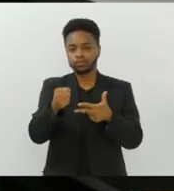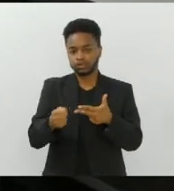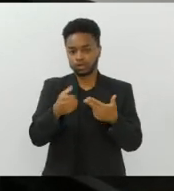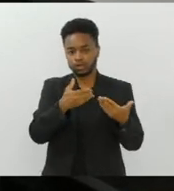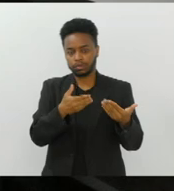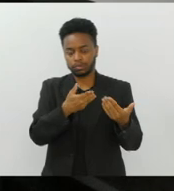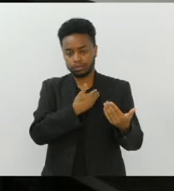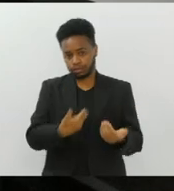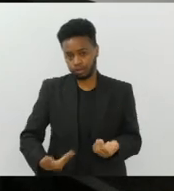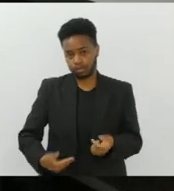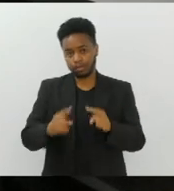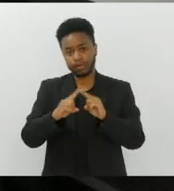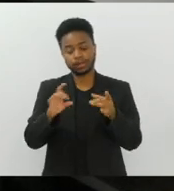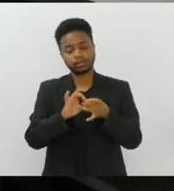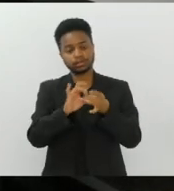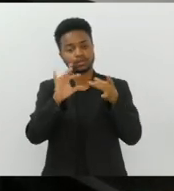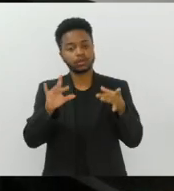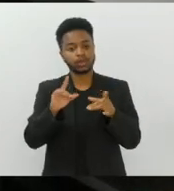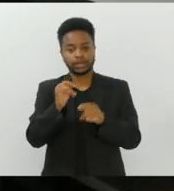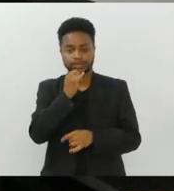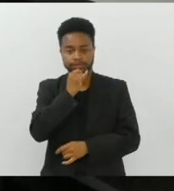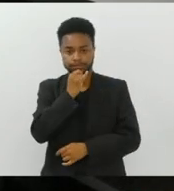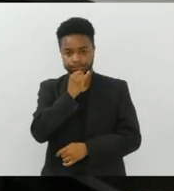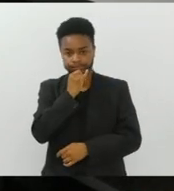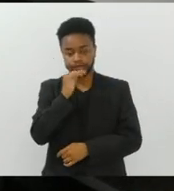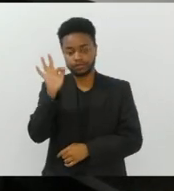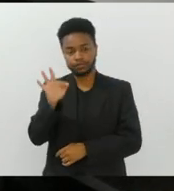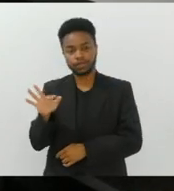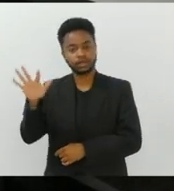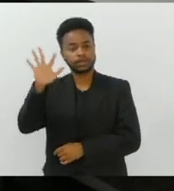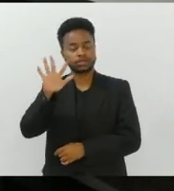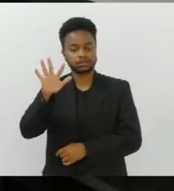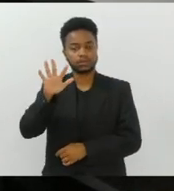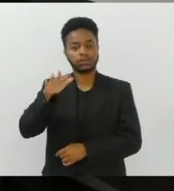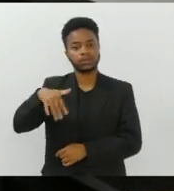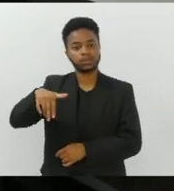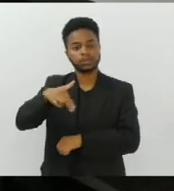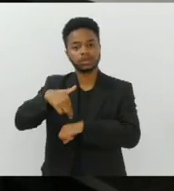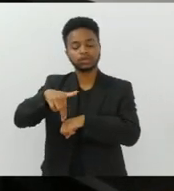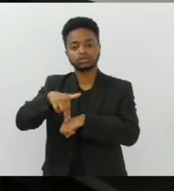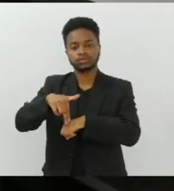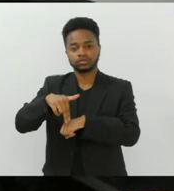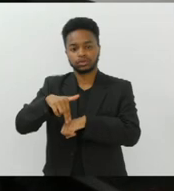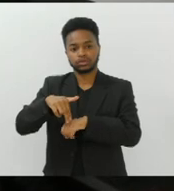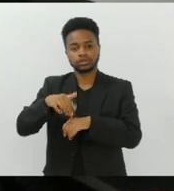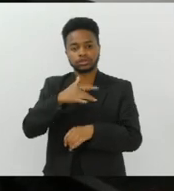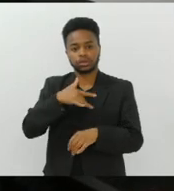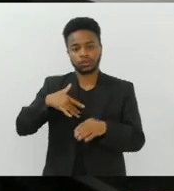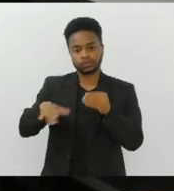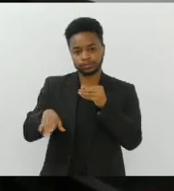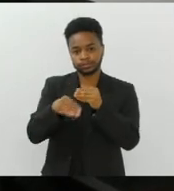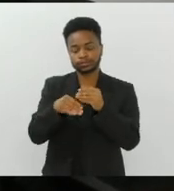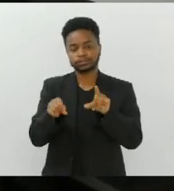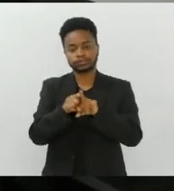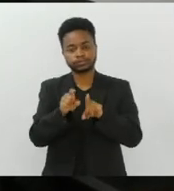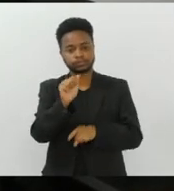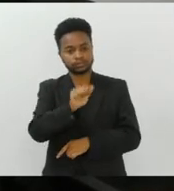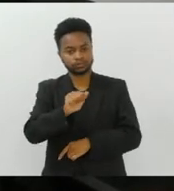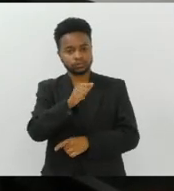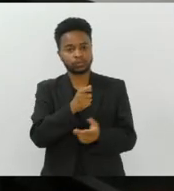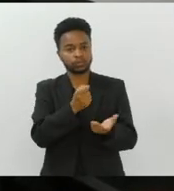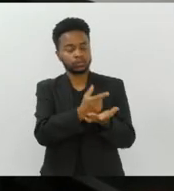permitindo que, por um lado, por exemplo, a Federação Nacional de Saúde Complementar, a FenaSaúde, e, por outro lado, as associações de